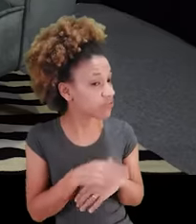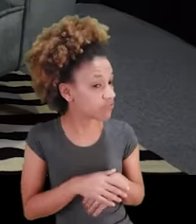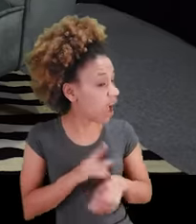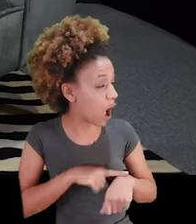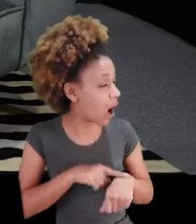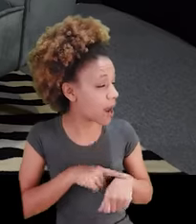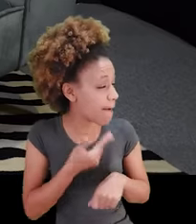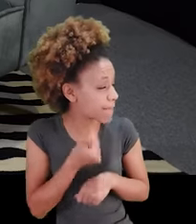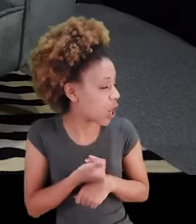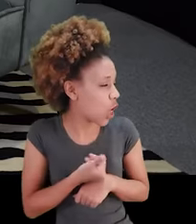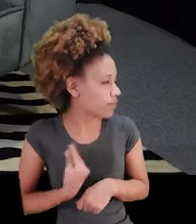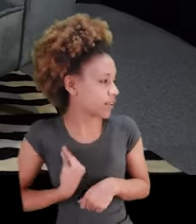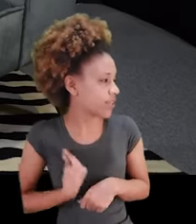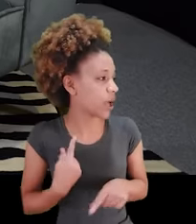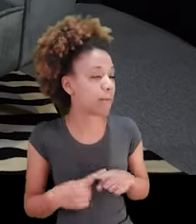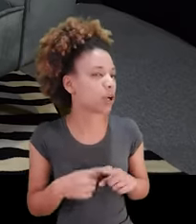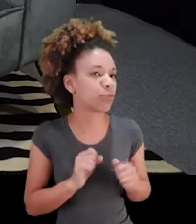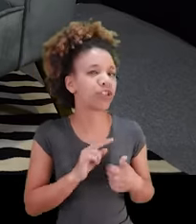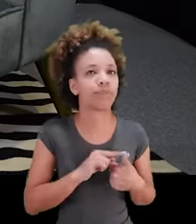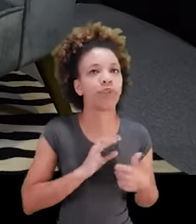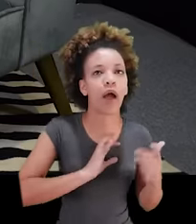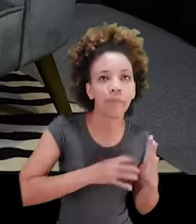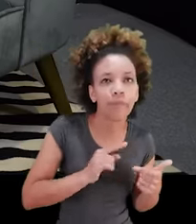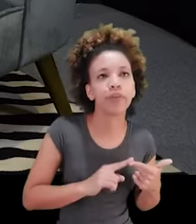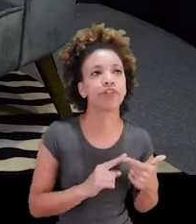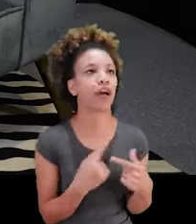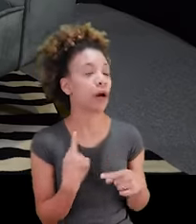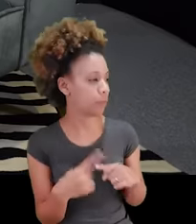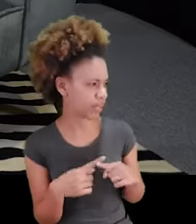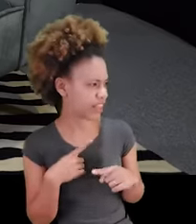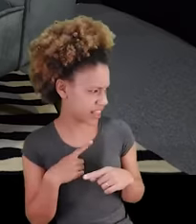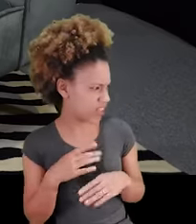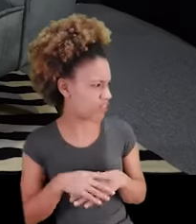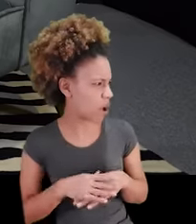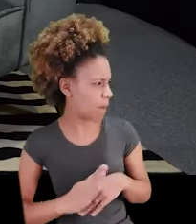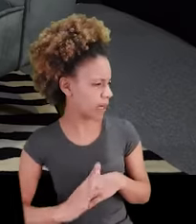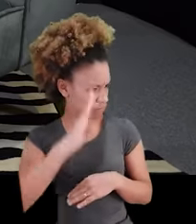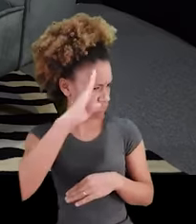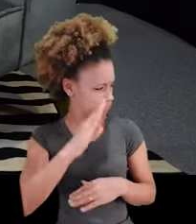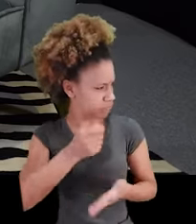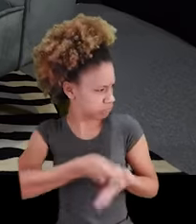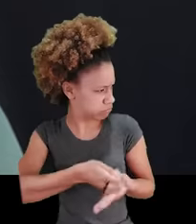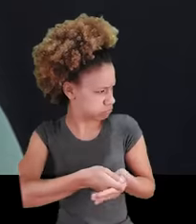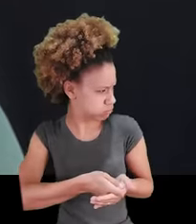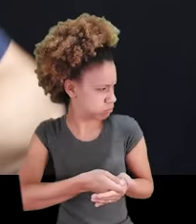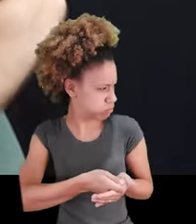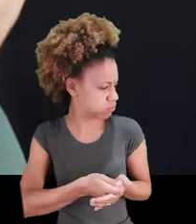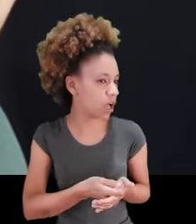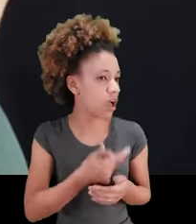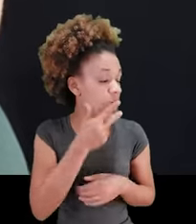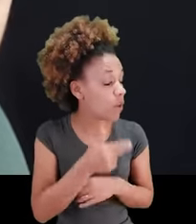hora mais legal da minha vida. Porque eu poderia ter falado de política, porque aqui teve uma ditadura muito pesada, sim. Teve uma coisa... Eu